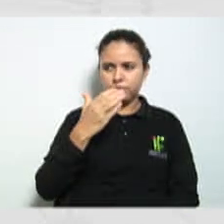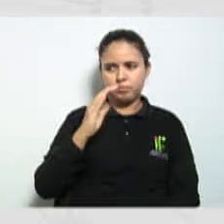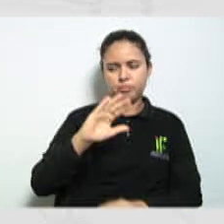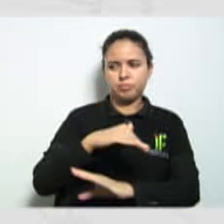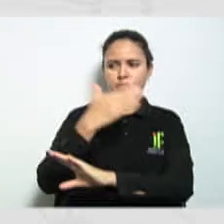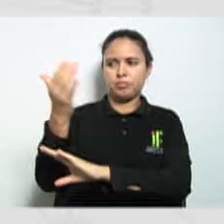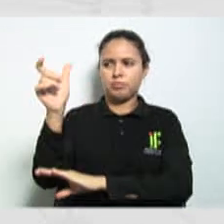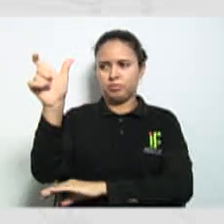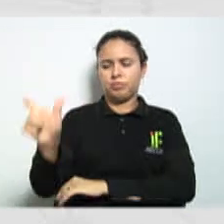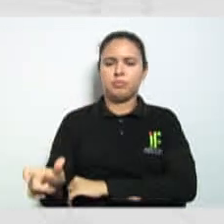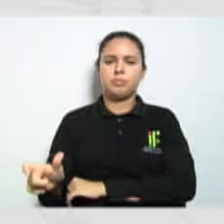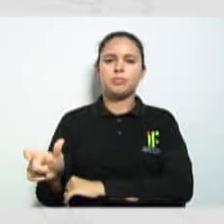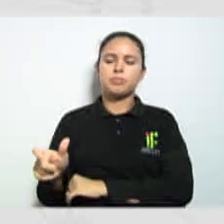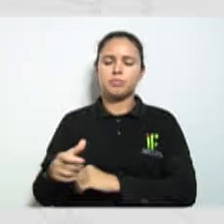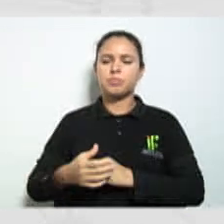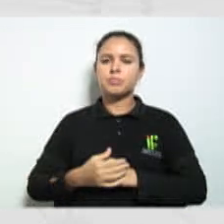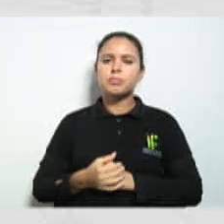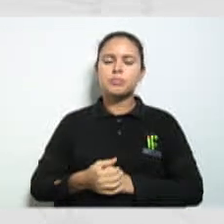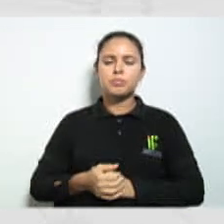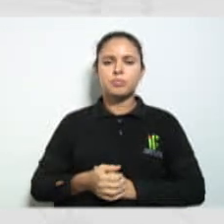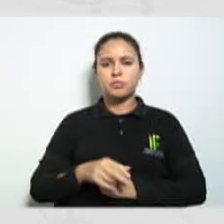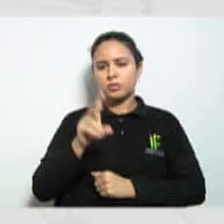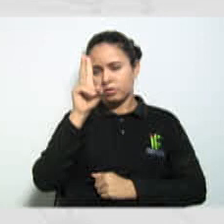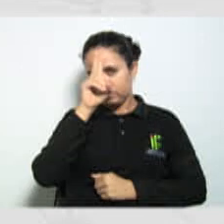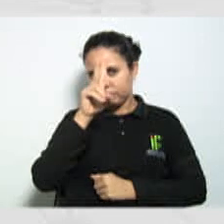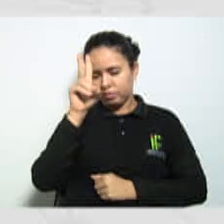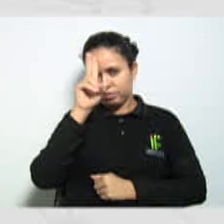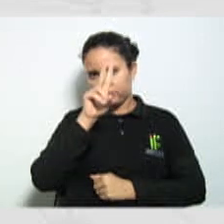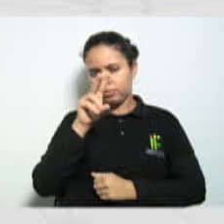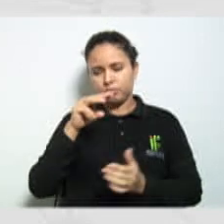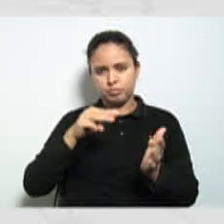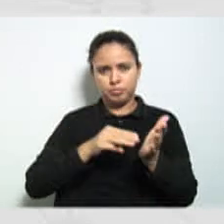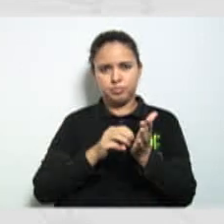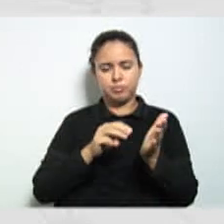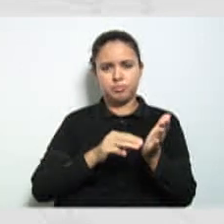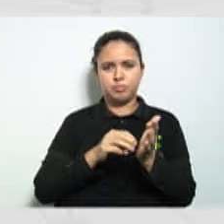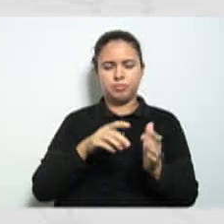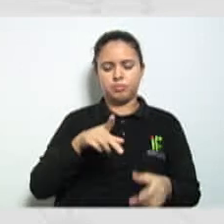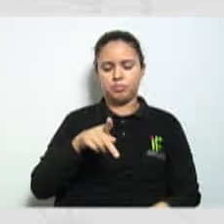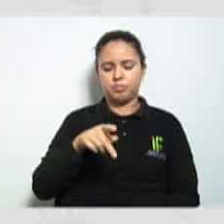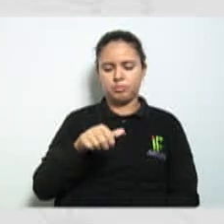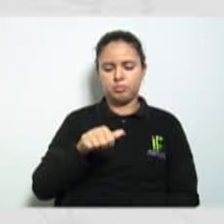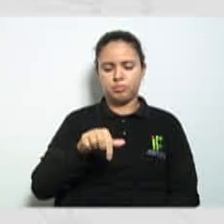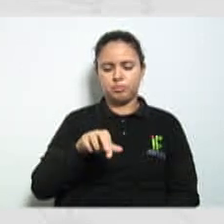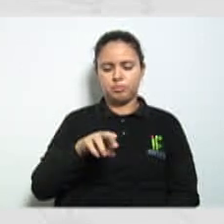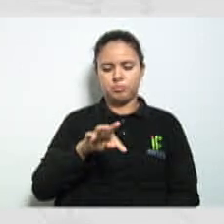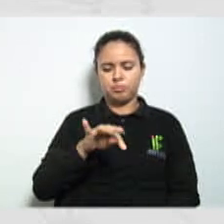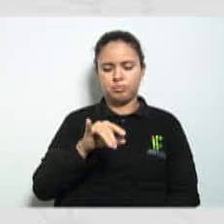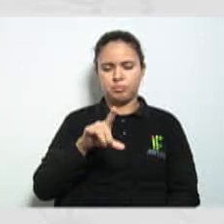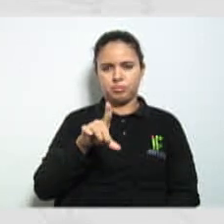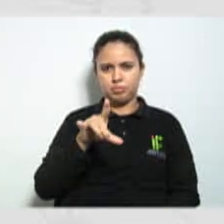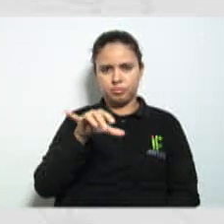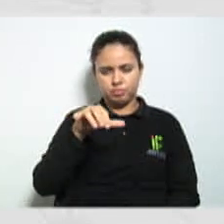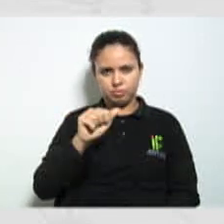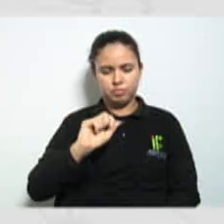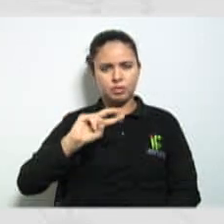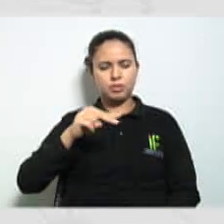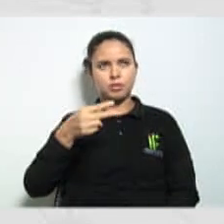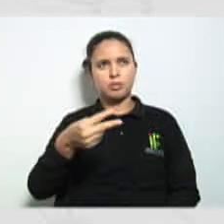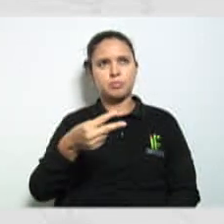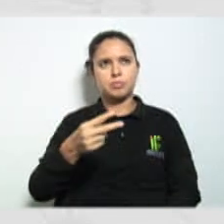terceiros. Lembrando aqui o método da partida dobrada, esse D significa débito e o C crédito,